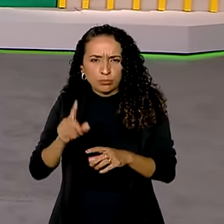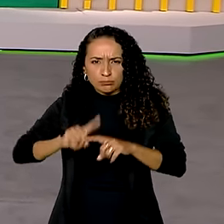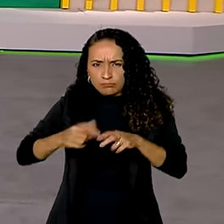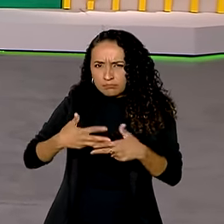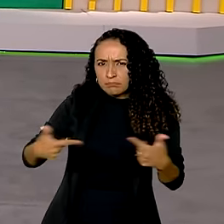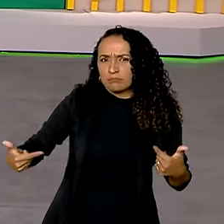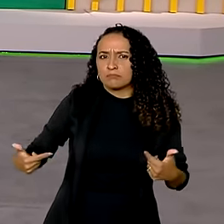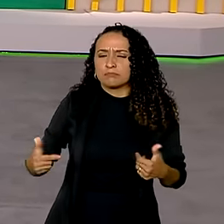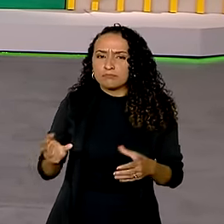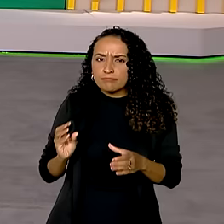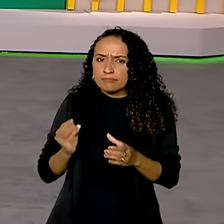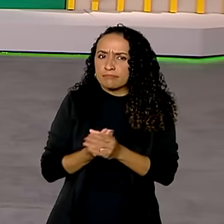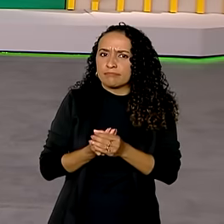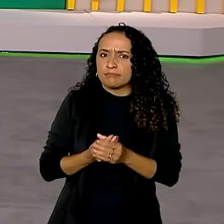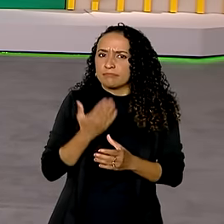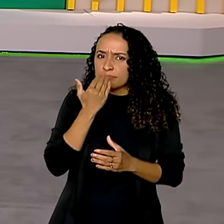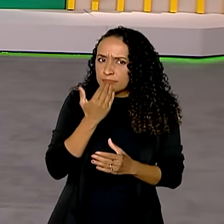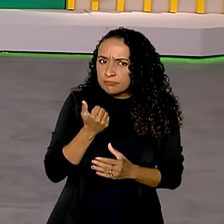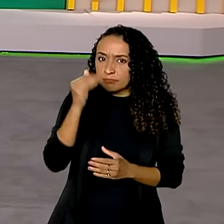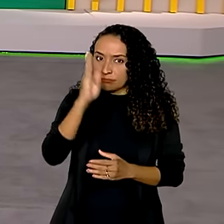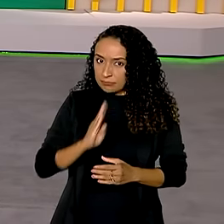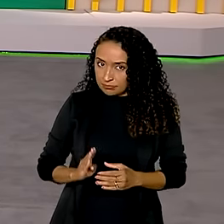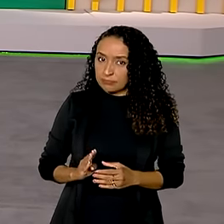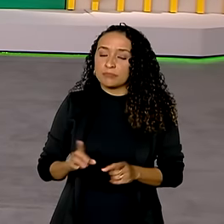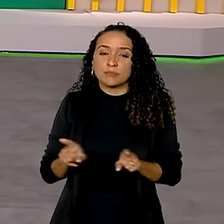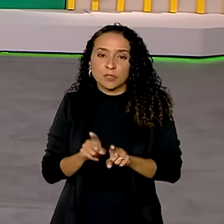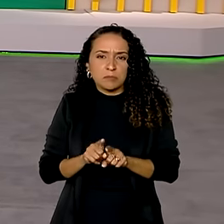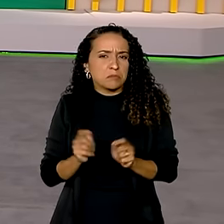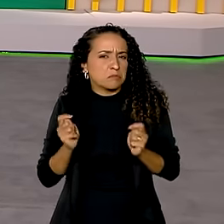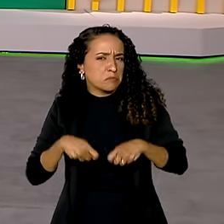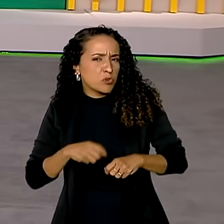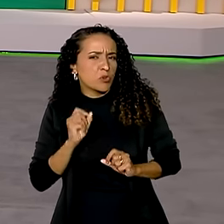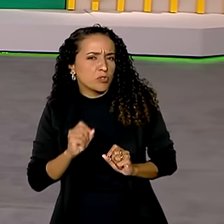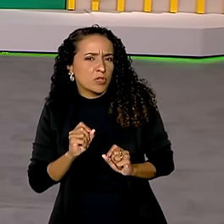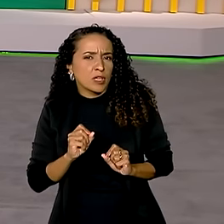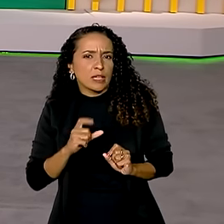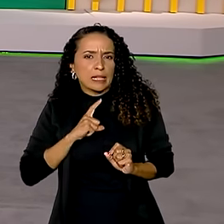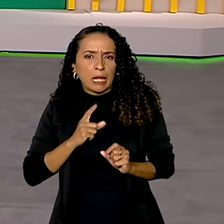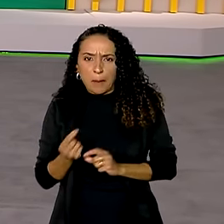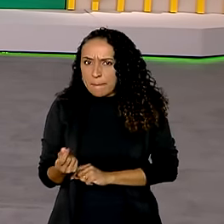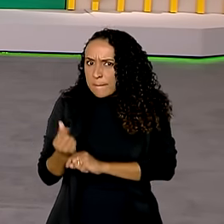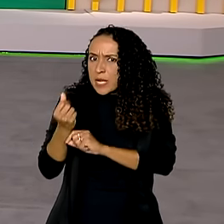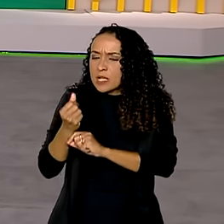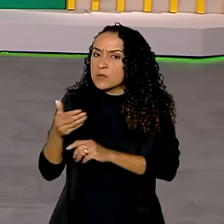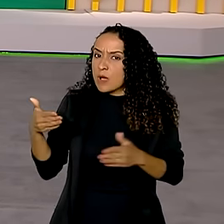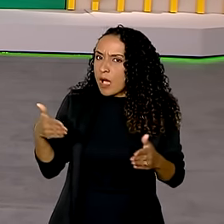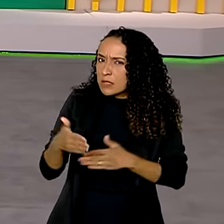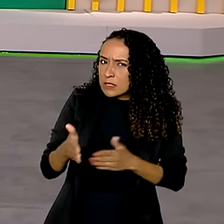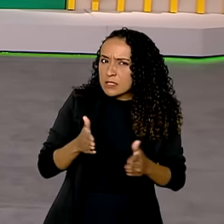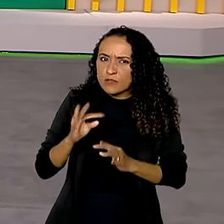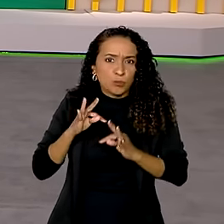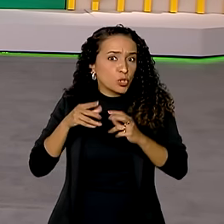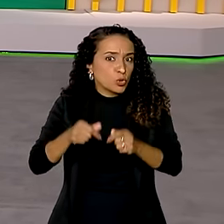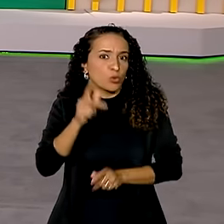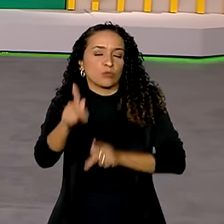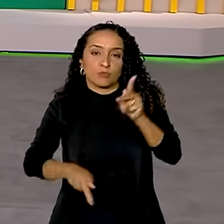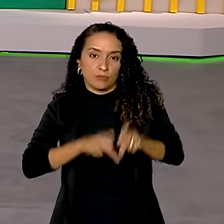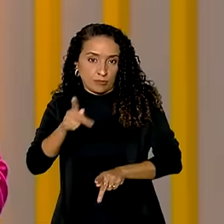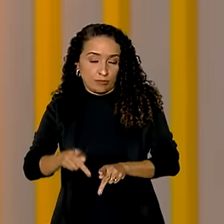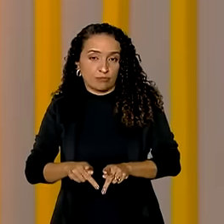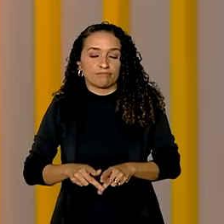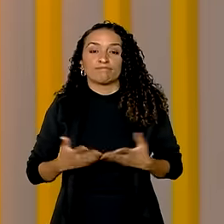produtos que fazem parte da alimentação do brasileiro e que deveriam ter um preço acessível para toda a